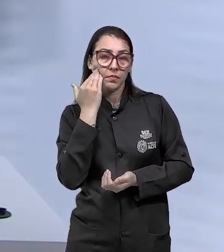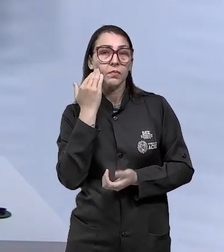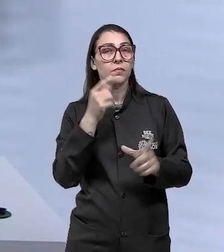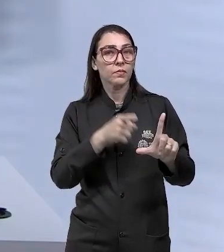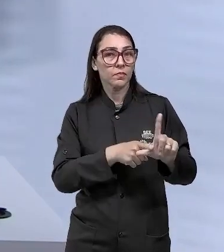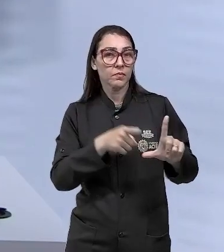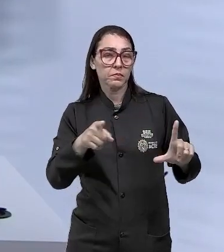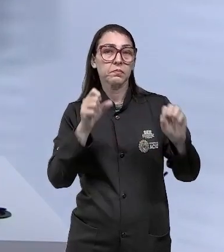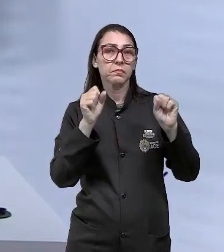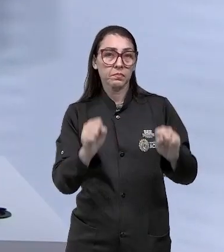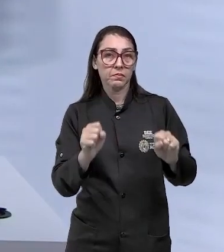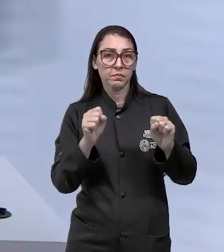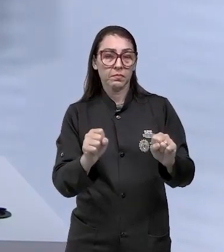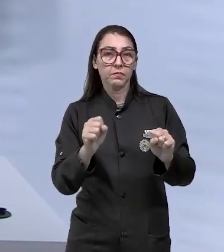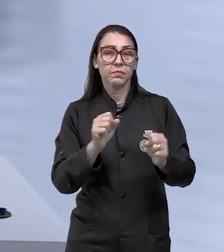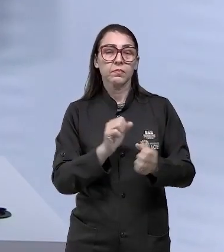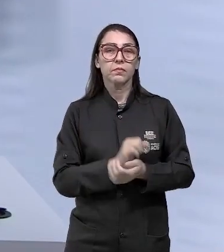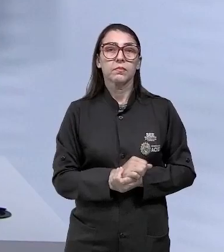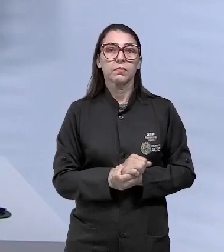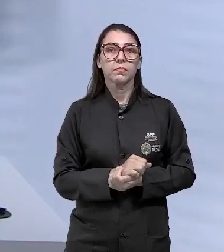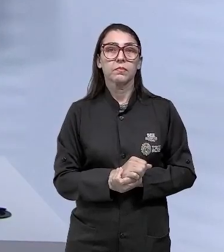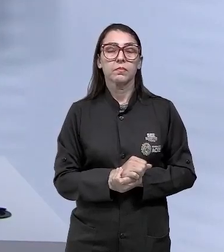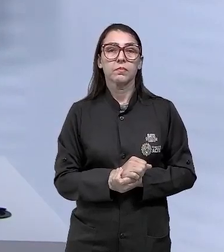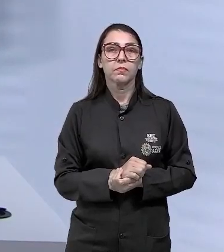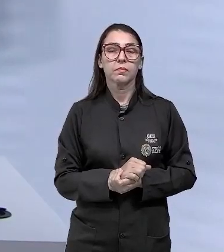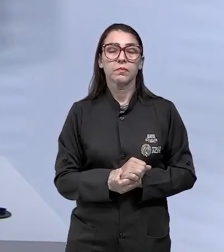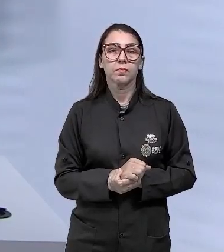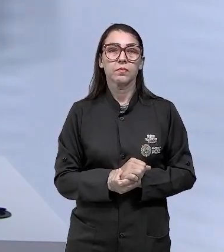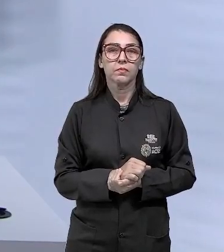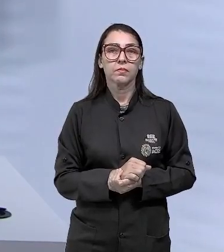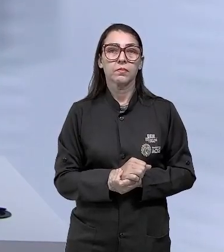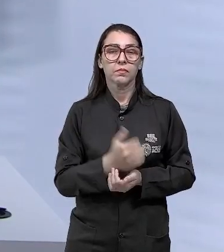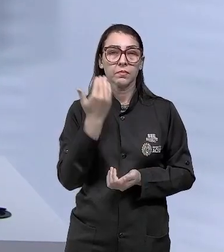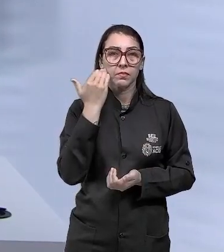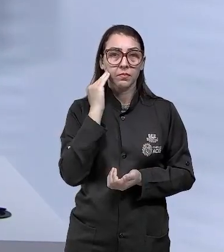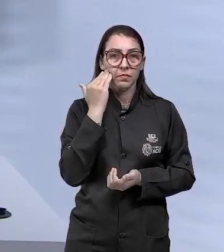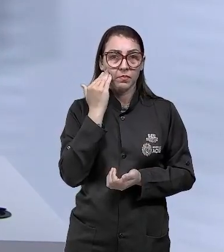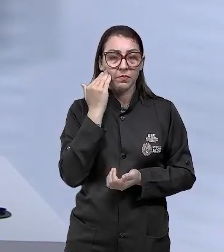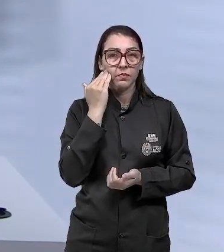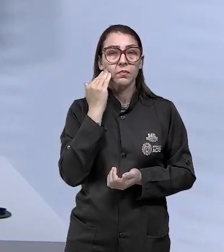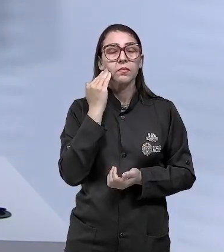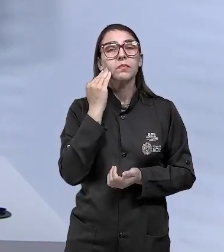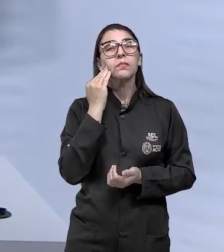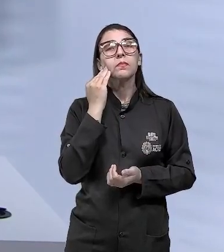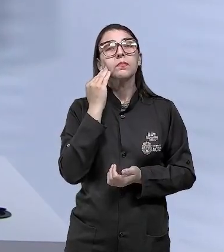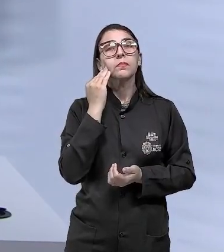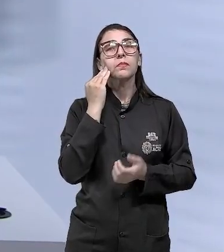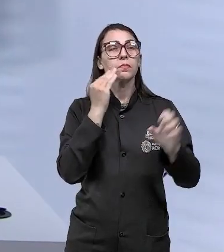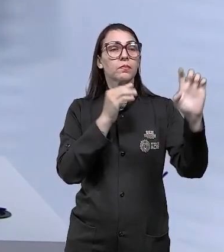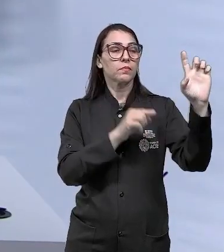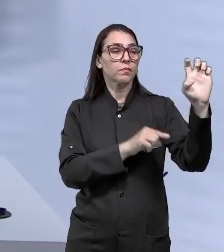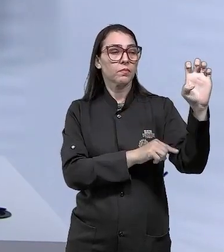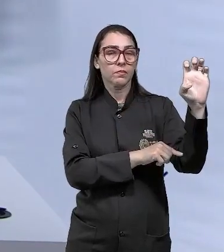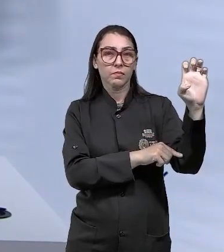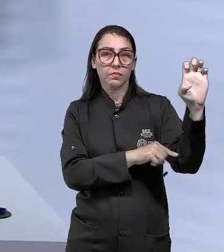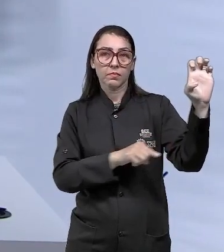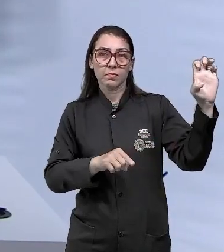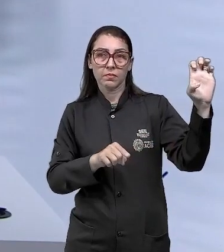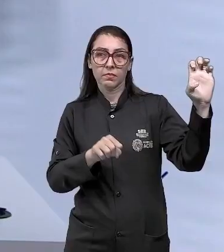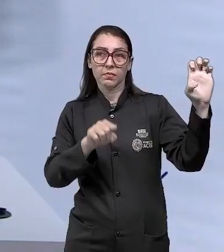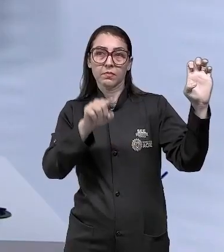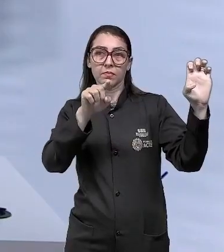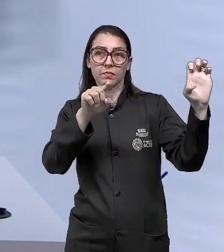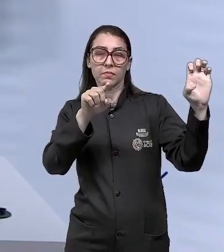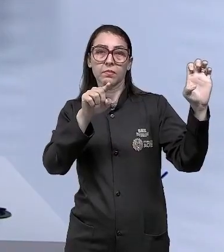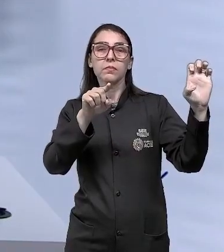você pode generalizar esse gráfico para uma função qualquer. Vamos entender a função quadrática e depois entender o gráfico da função quadrática